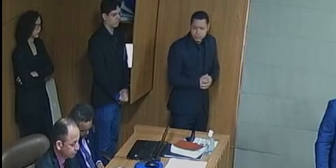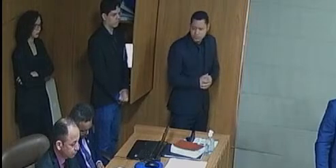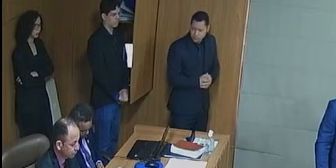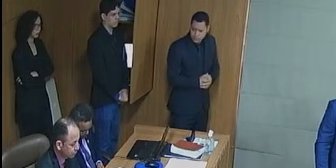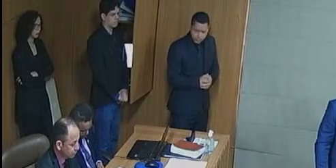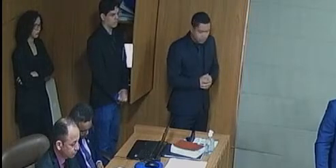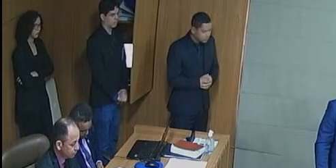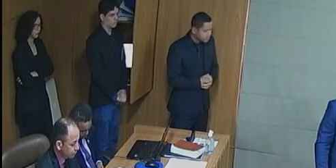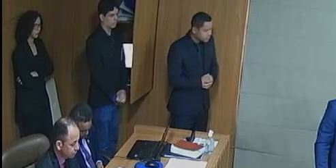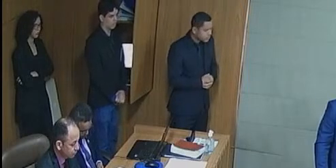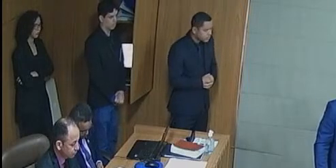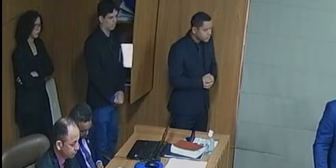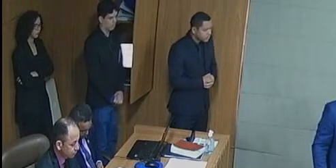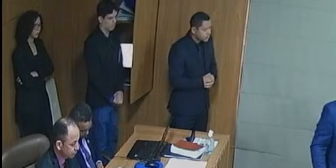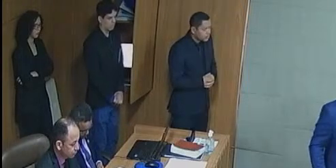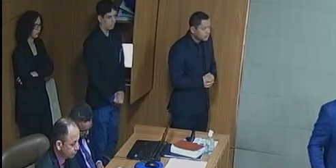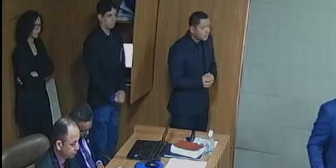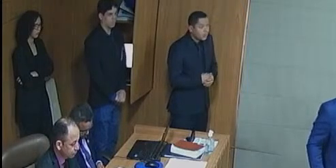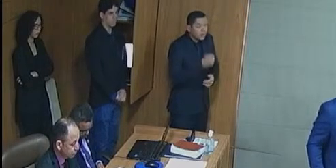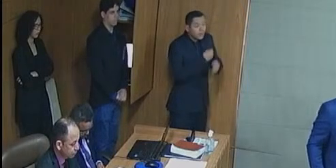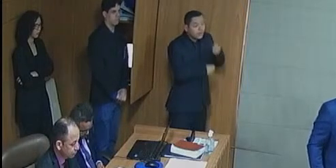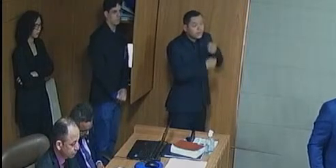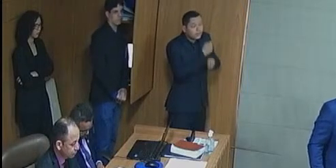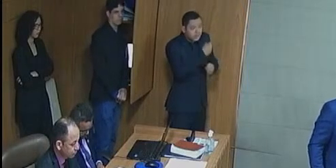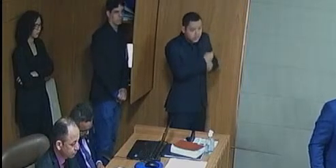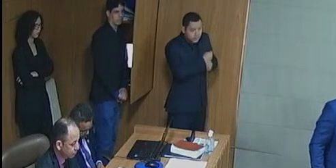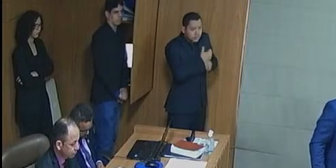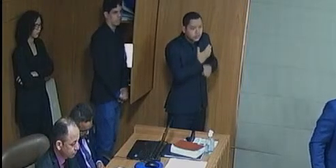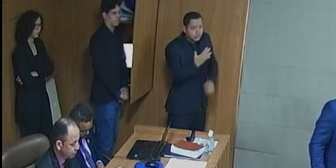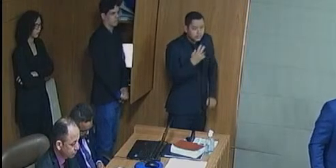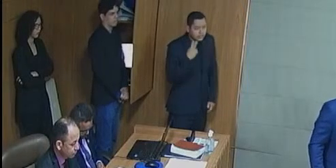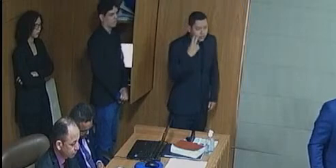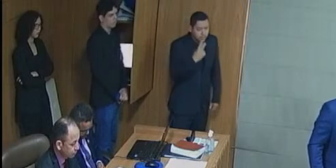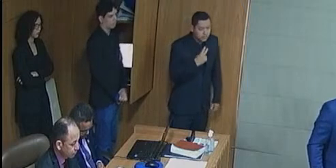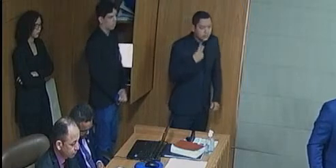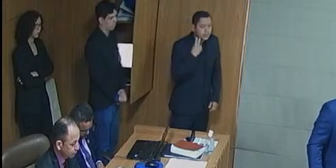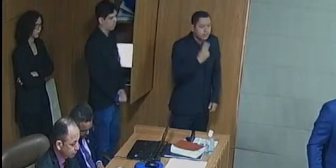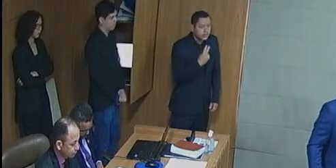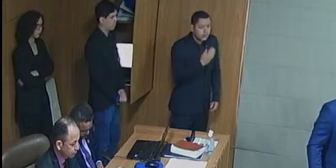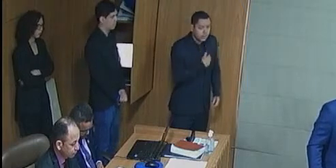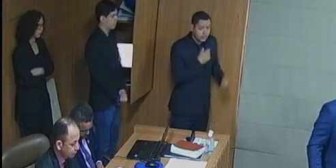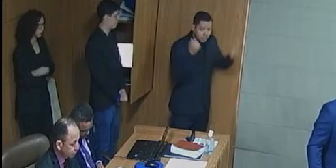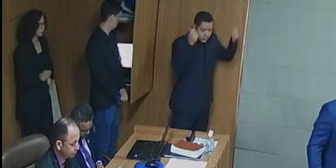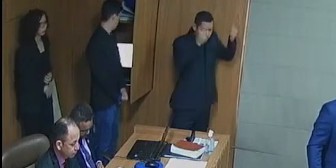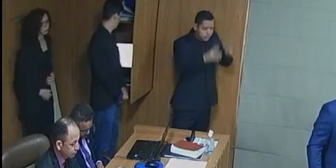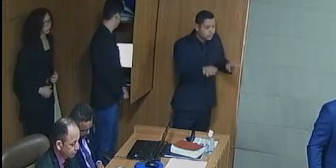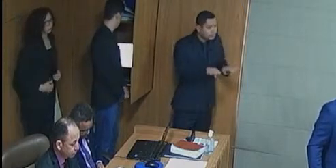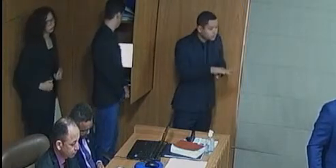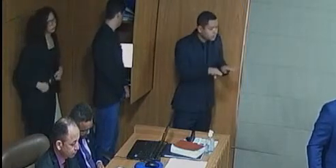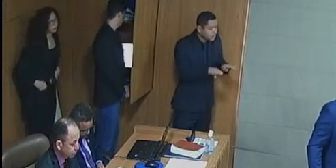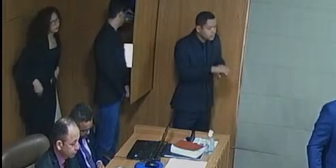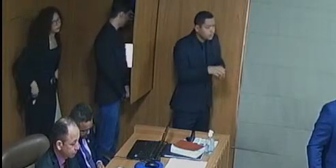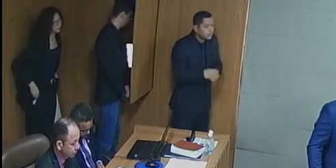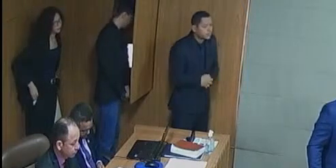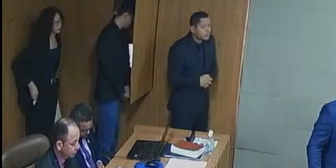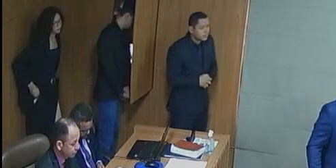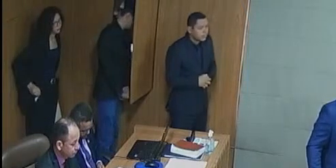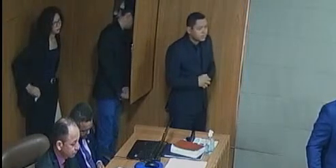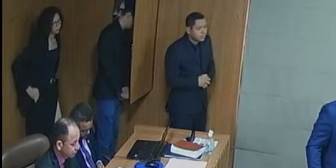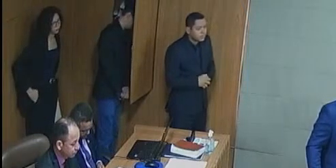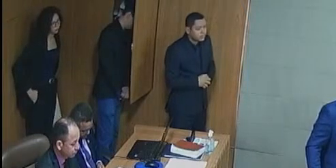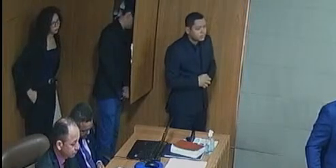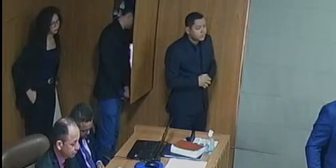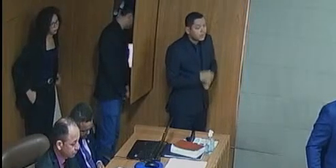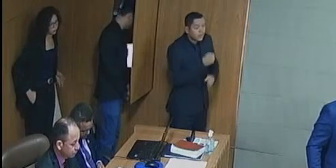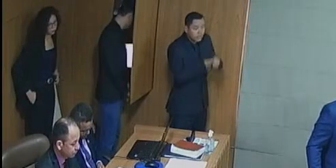operação ao longo do ano passado senhores vereadores relato passo a relatar para vossas excelências o